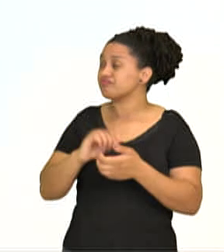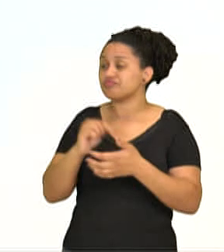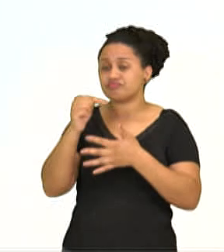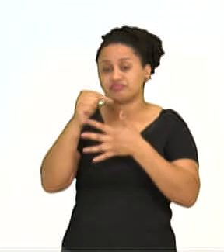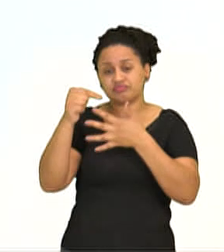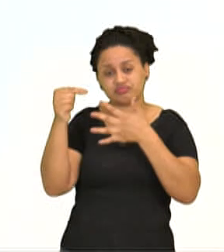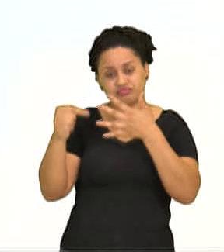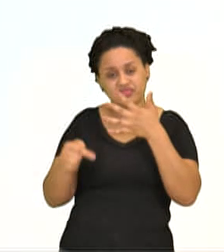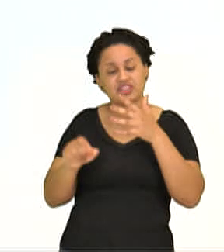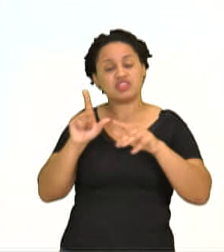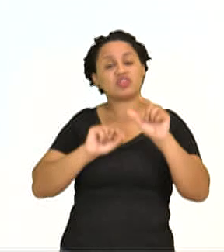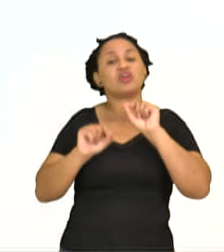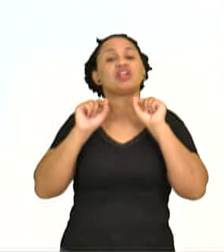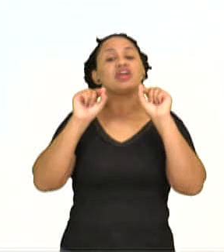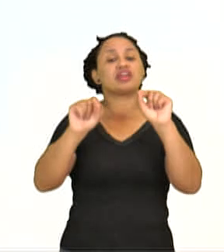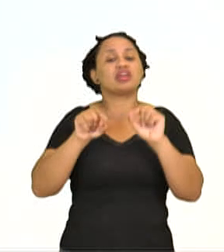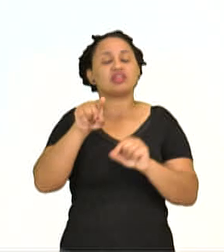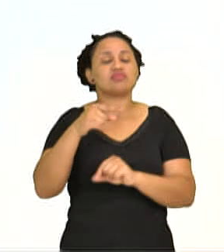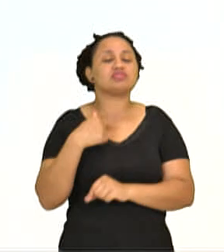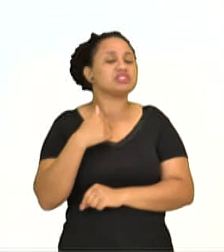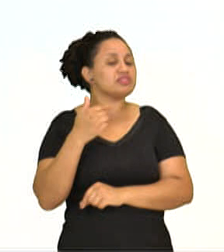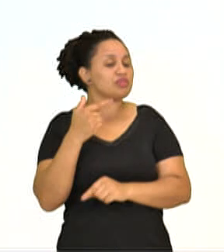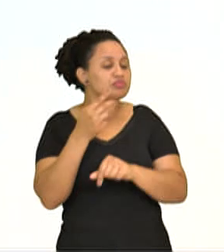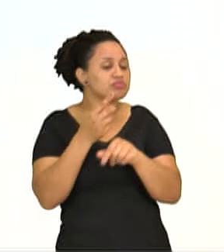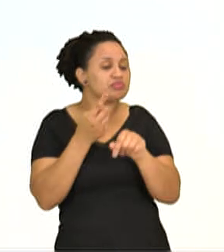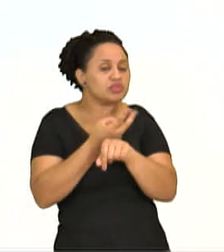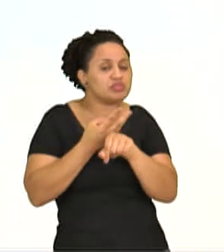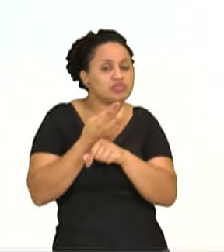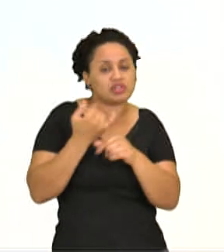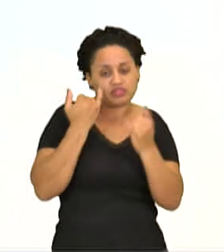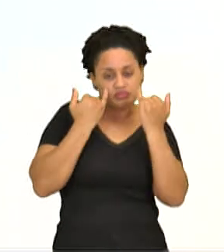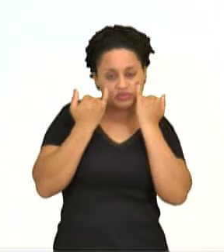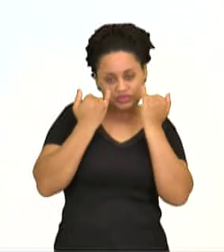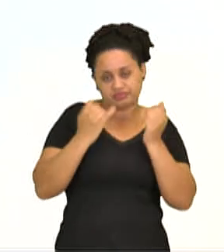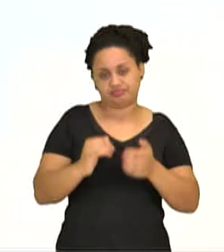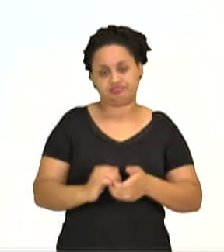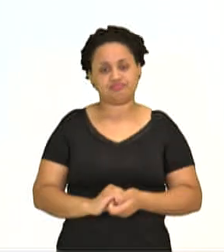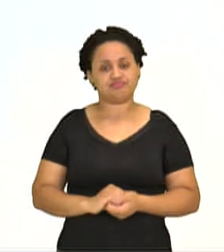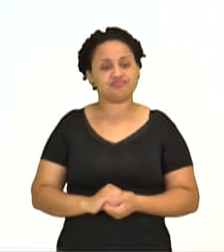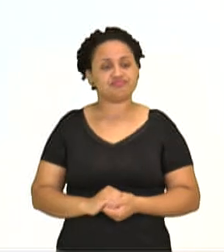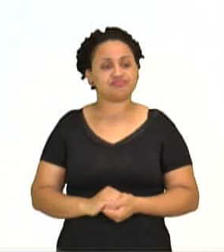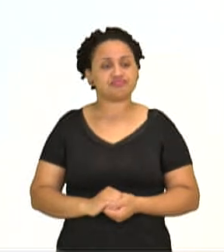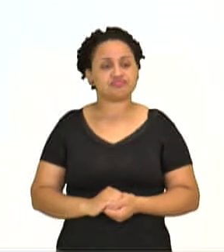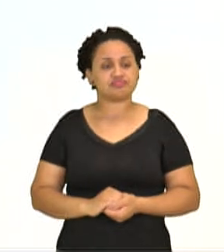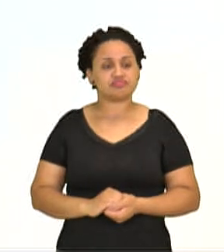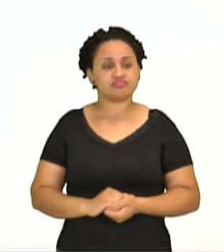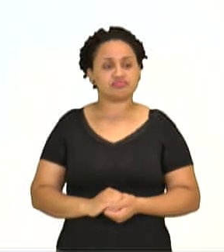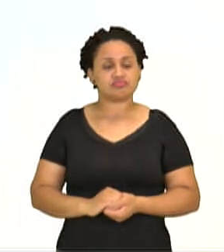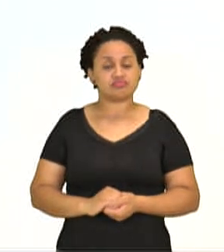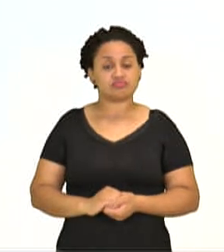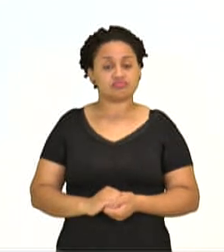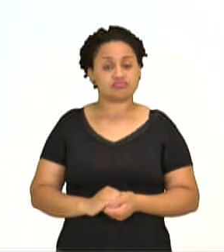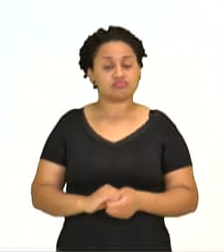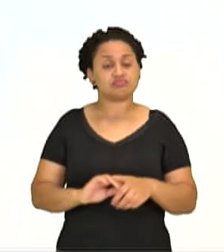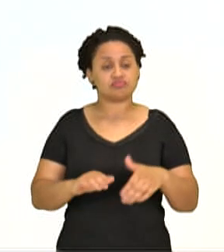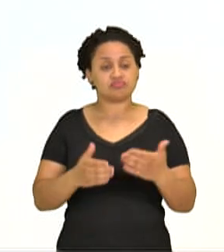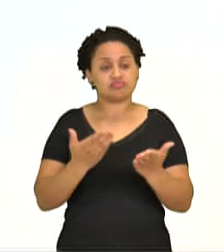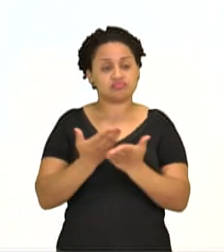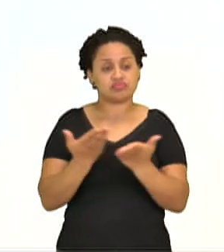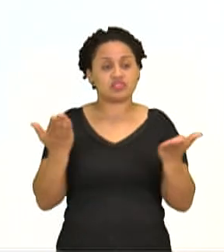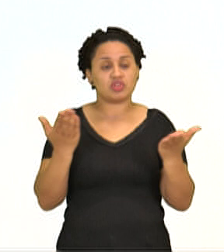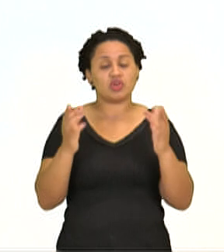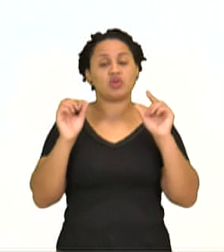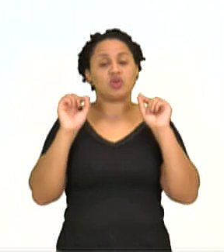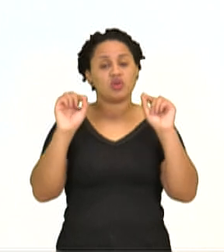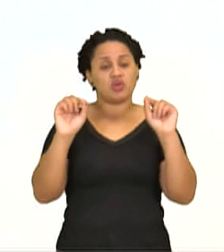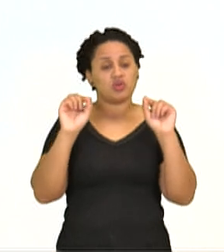vai ser o seu personagem para você produzir o seu texto, ok, pessoal? A nossa aula de